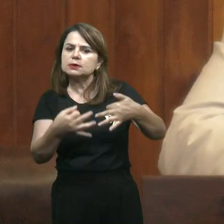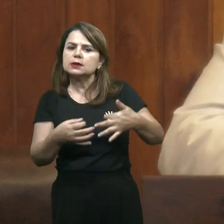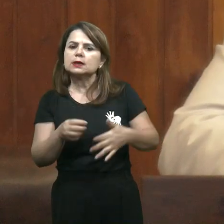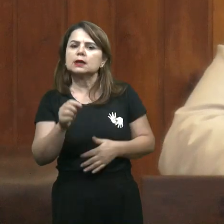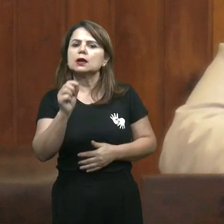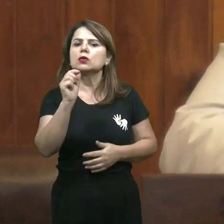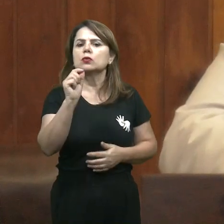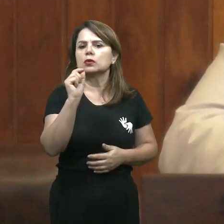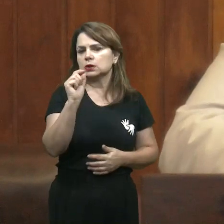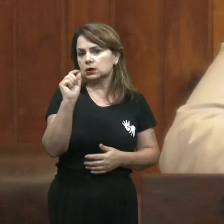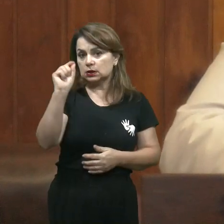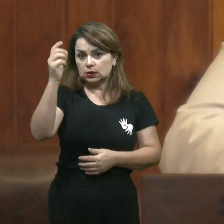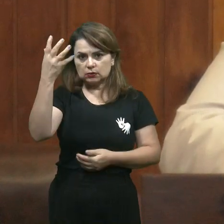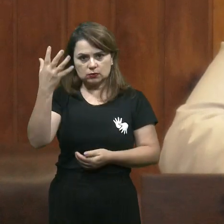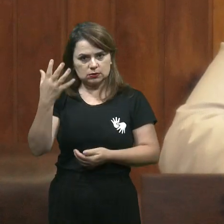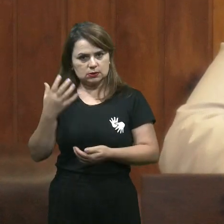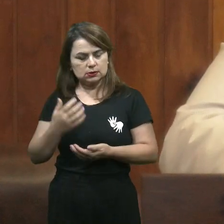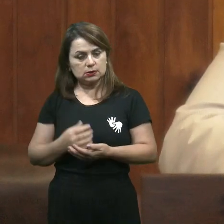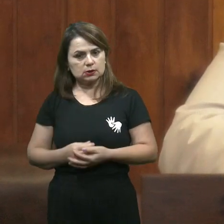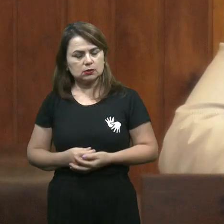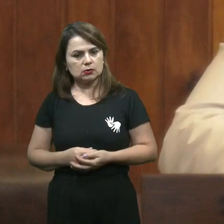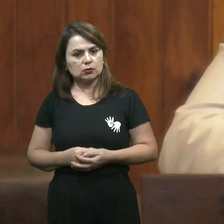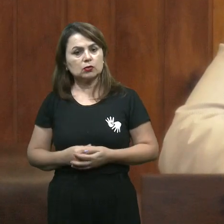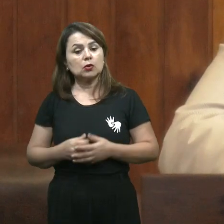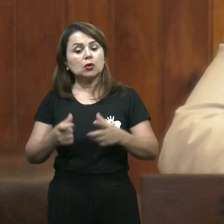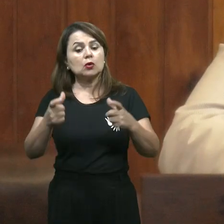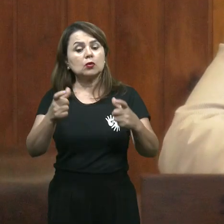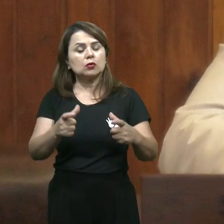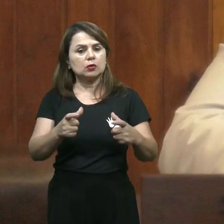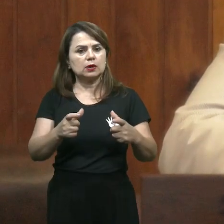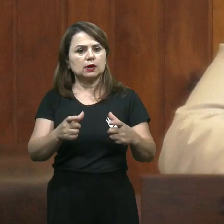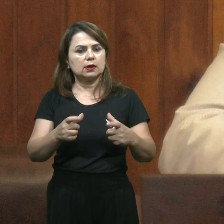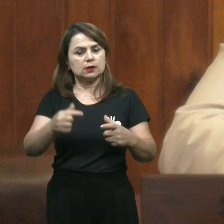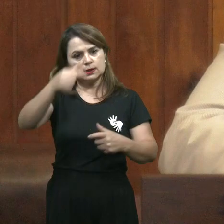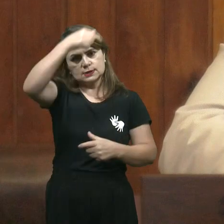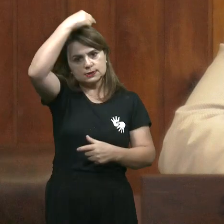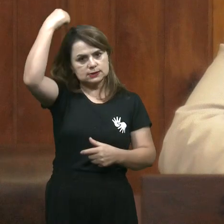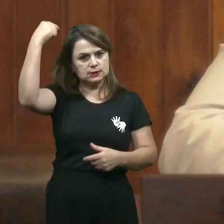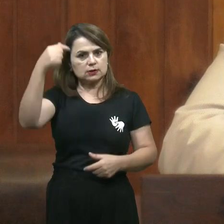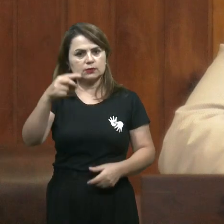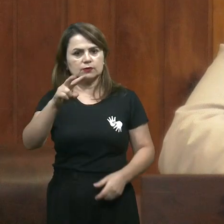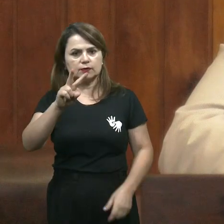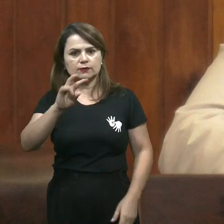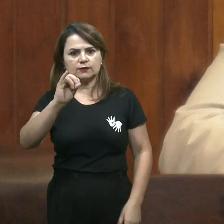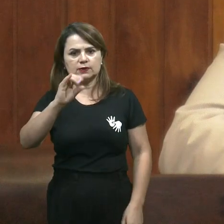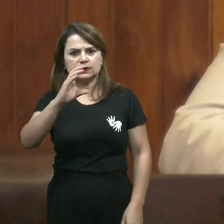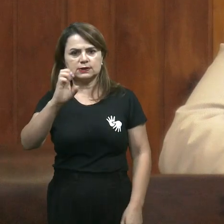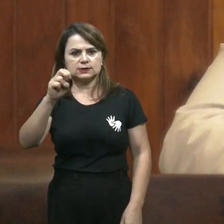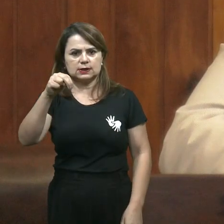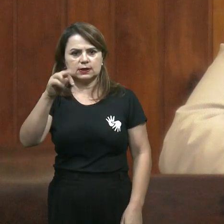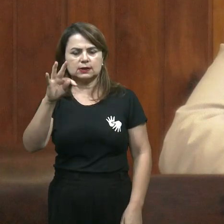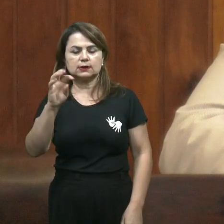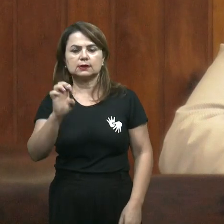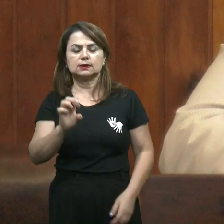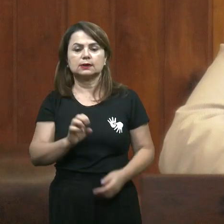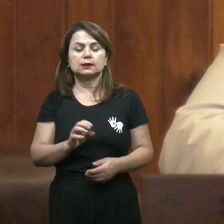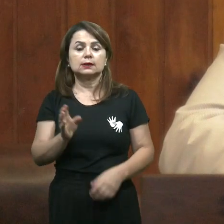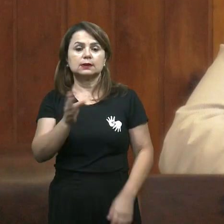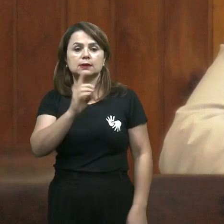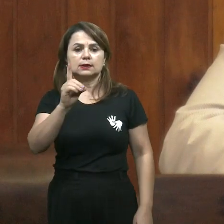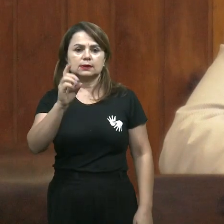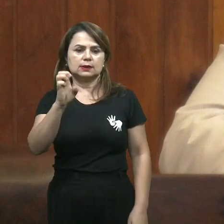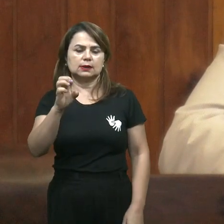está acontecendo no bairro Jardim São Vicente de Paula. Aos pais, as